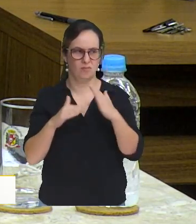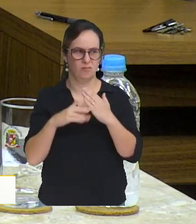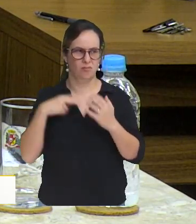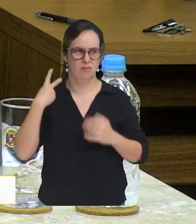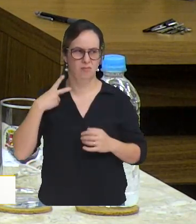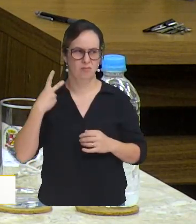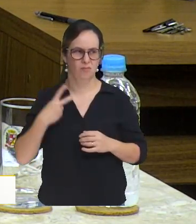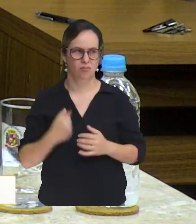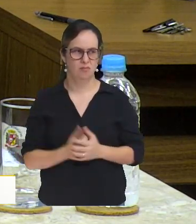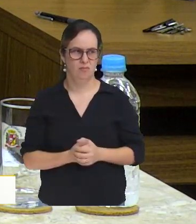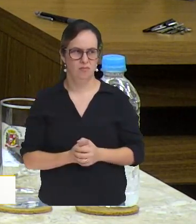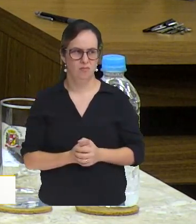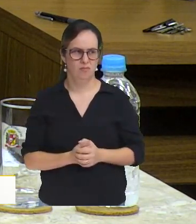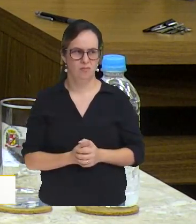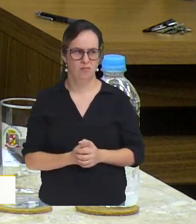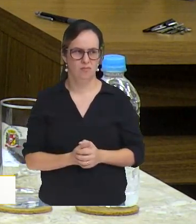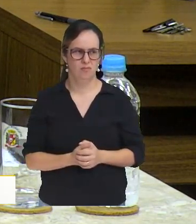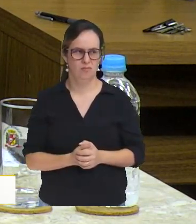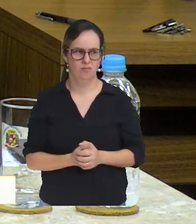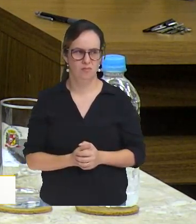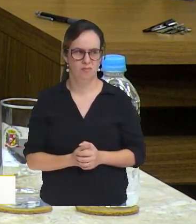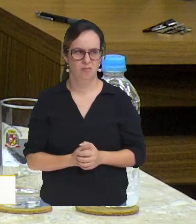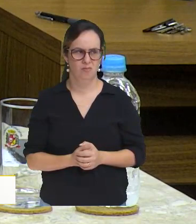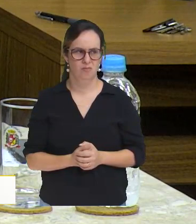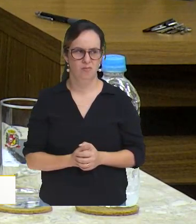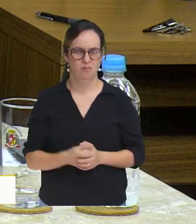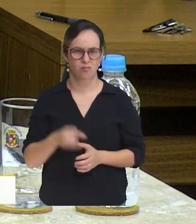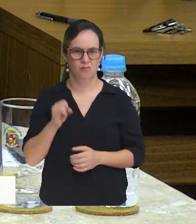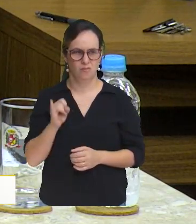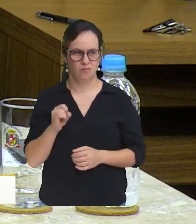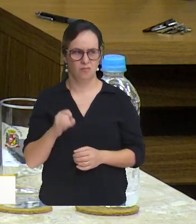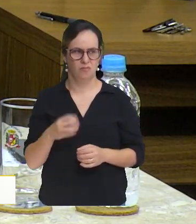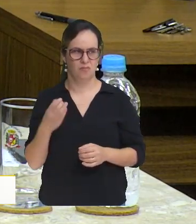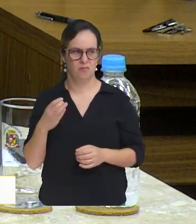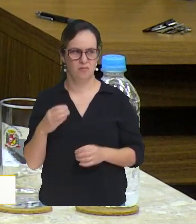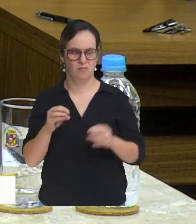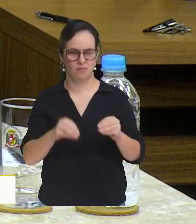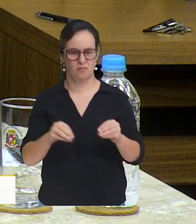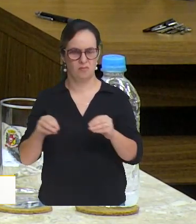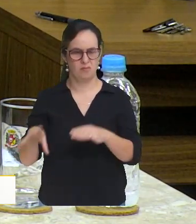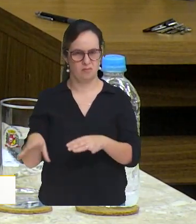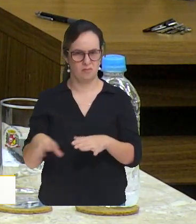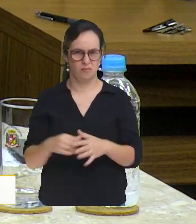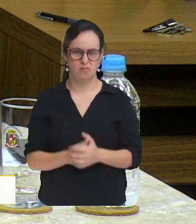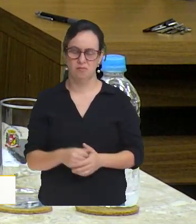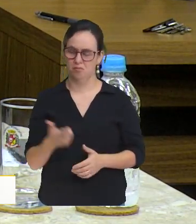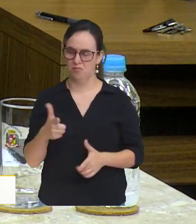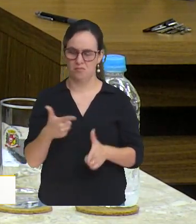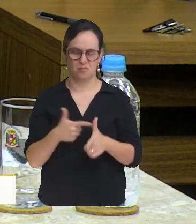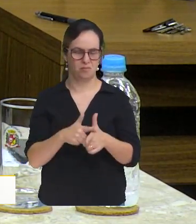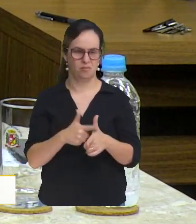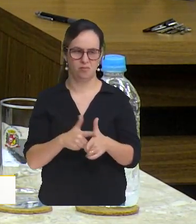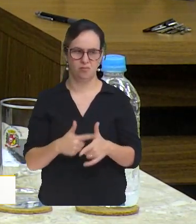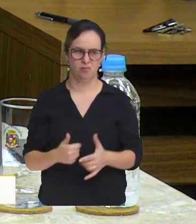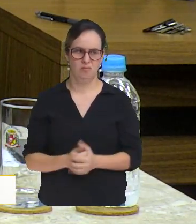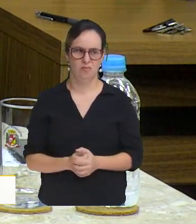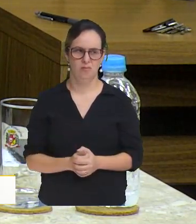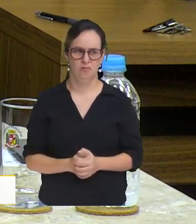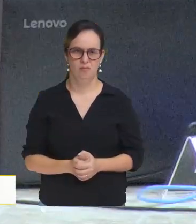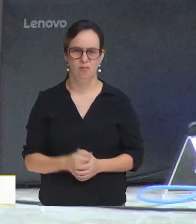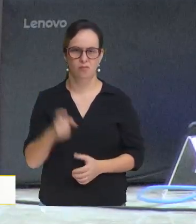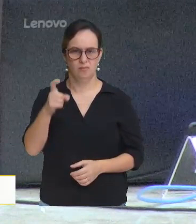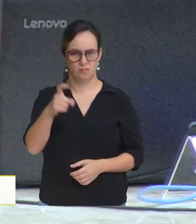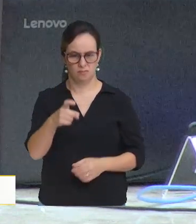forem de comum acordo adiar também, não tem problema. Há uma solicitação do vereador Gerson Alves de